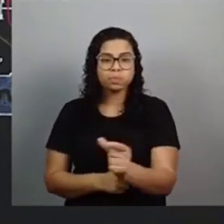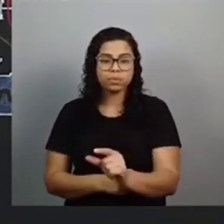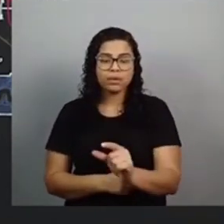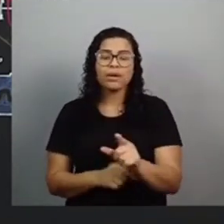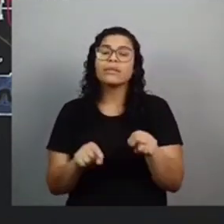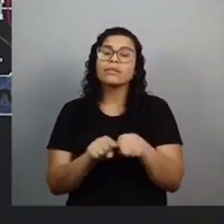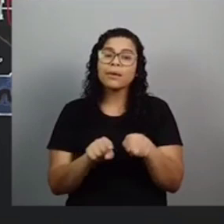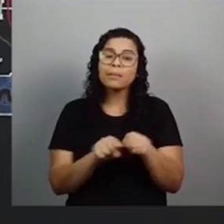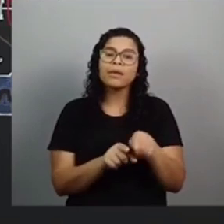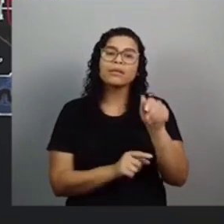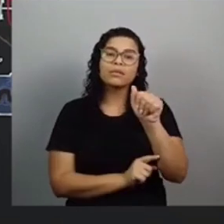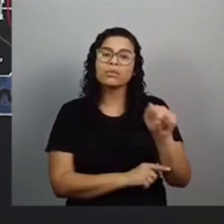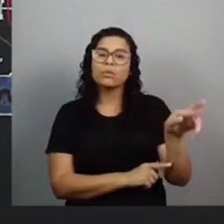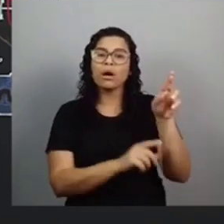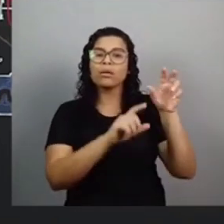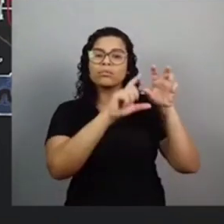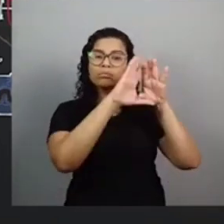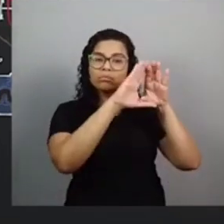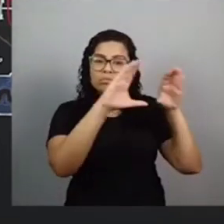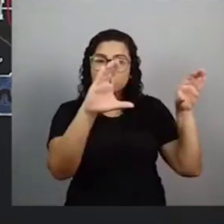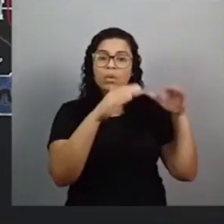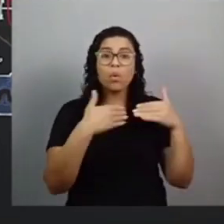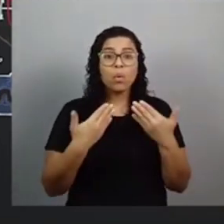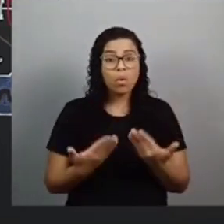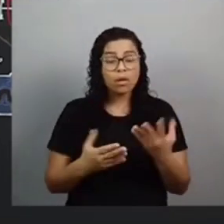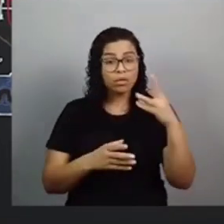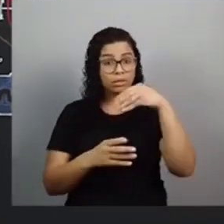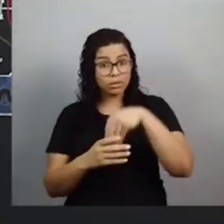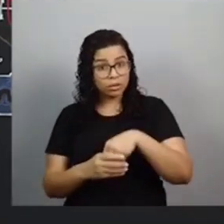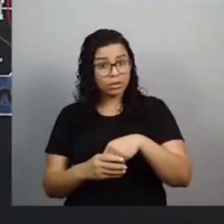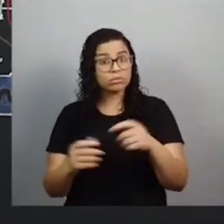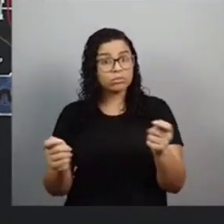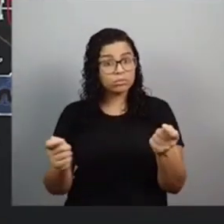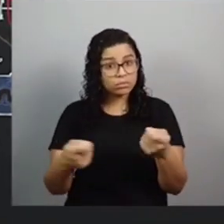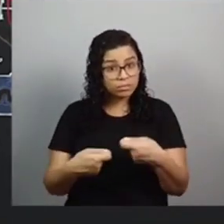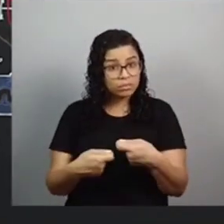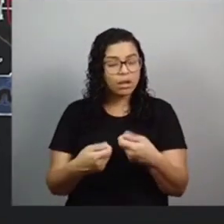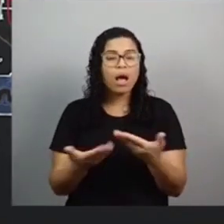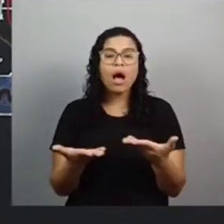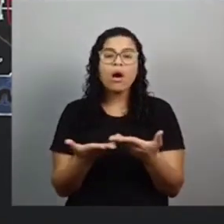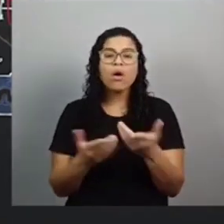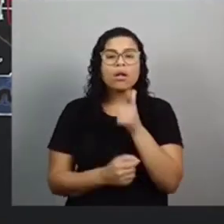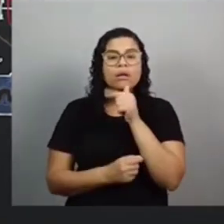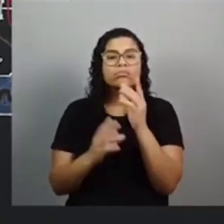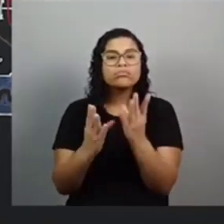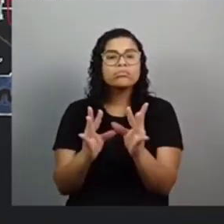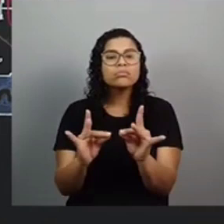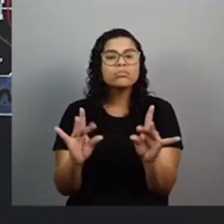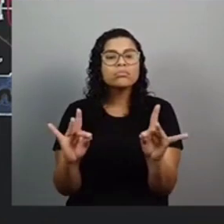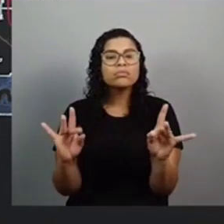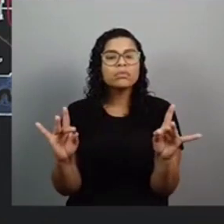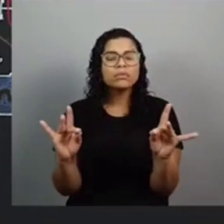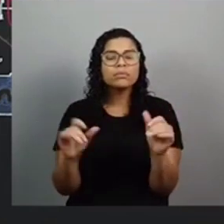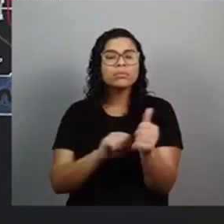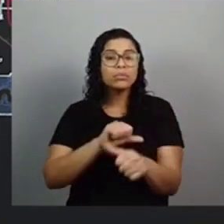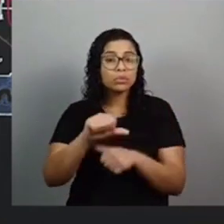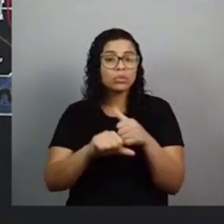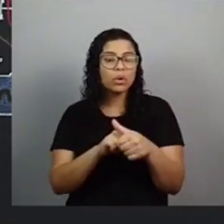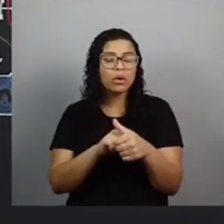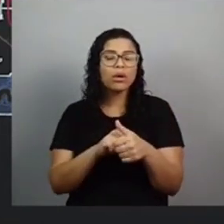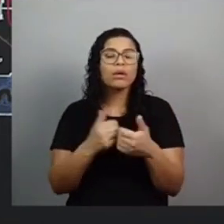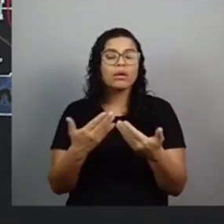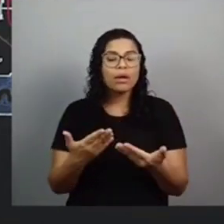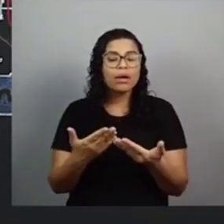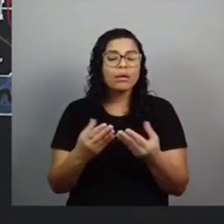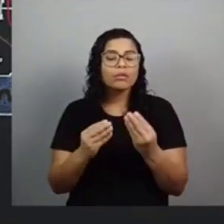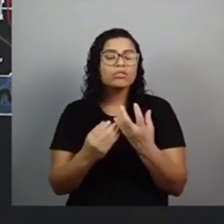ar-condicionado. Quando ele vai circular lá dentro, ele não está indo agora na forma de líquido. Olha isso, o gás virou líquido. Nisso que ele vai na